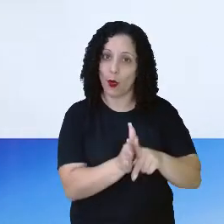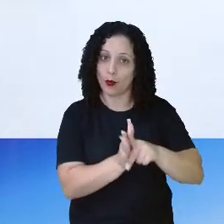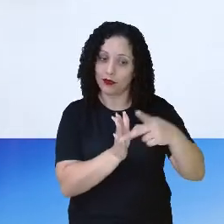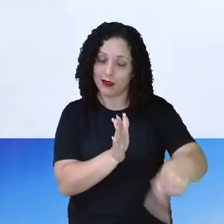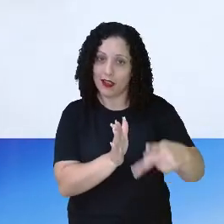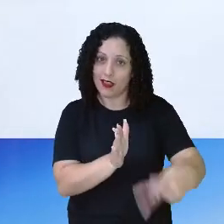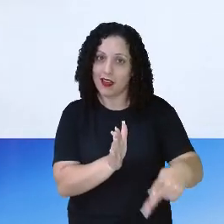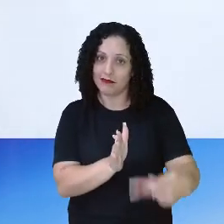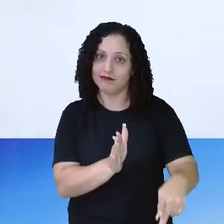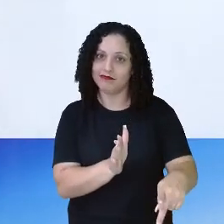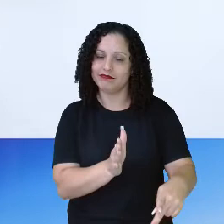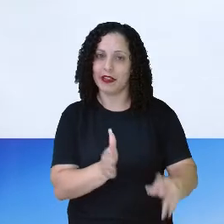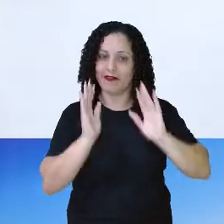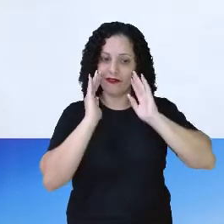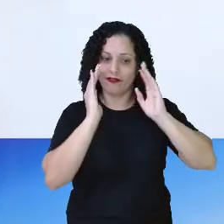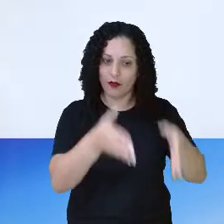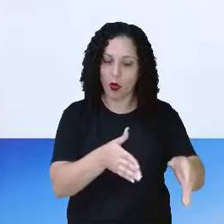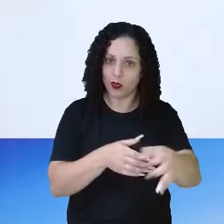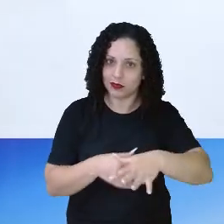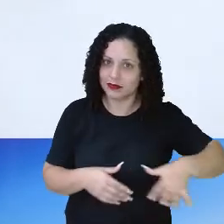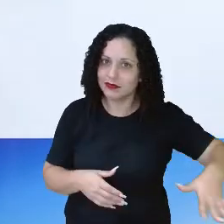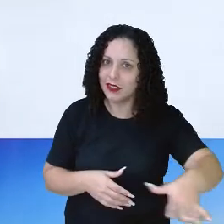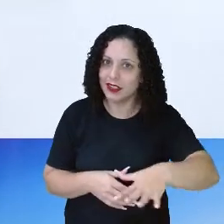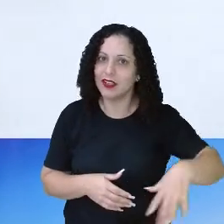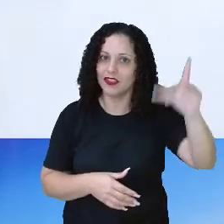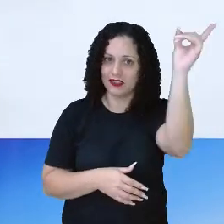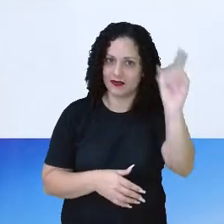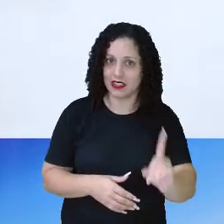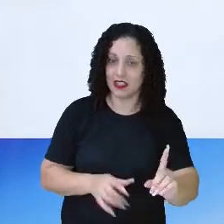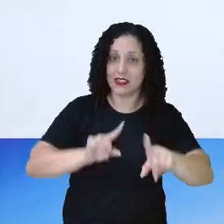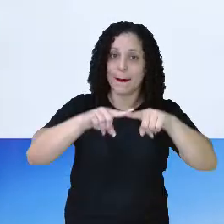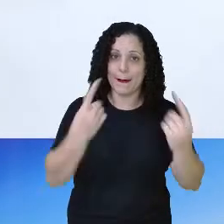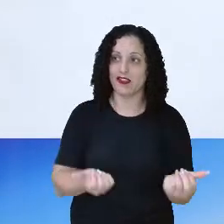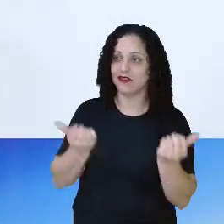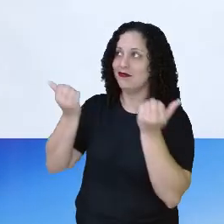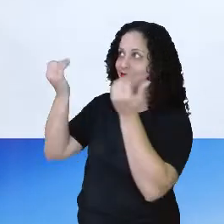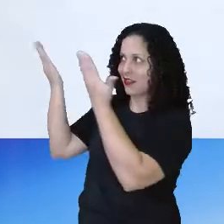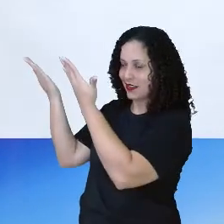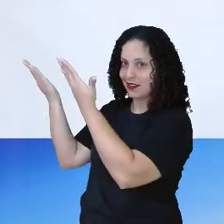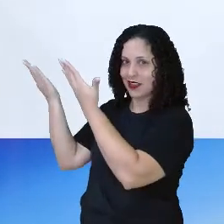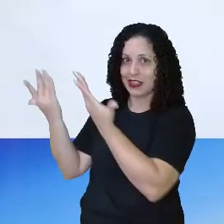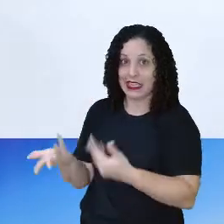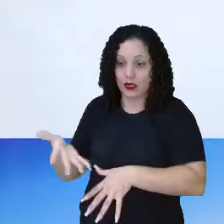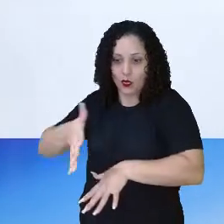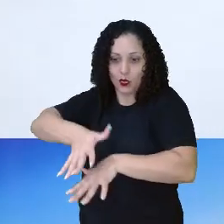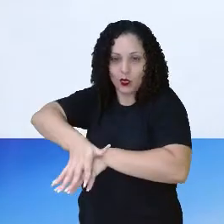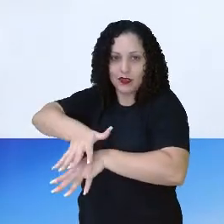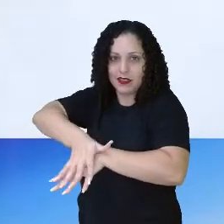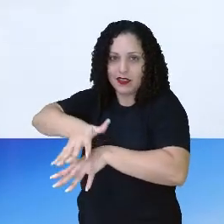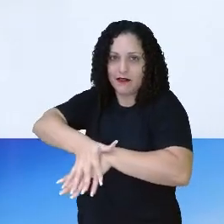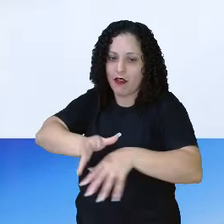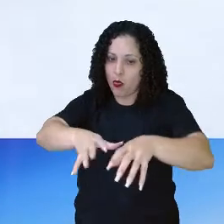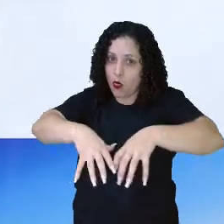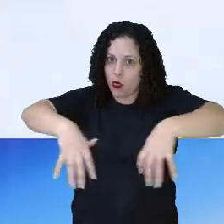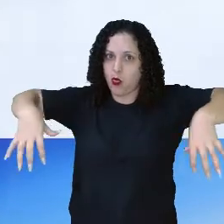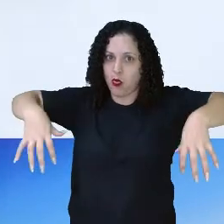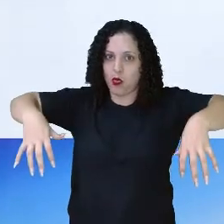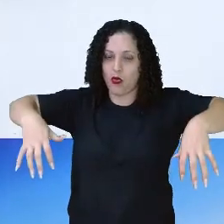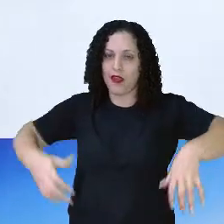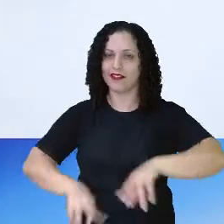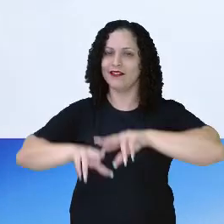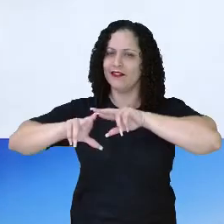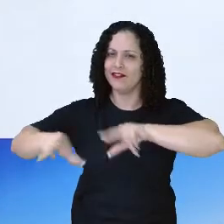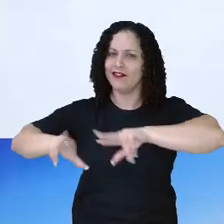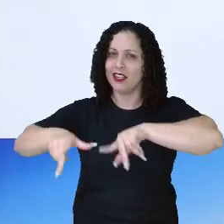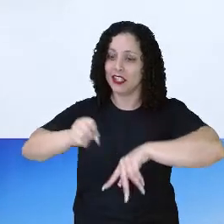uma atividade com eles. Já na educação física inclusiva, essa atividade é